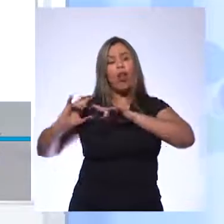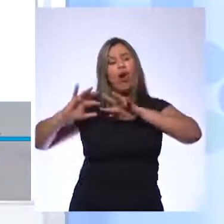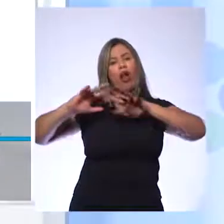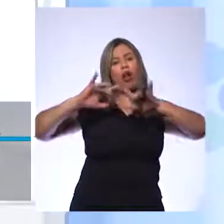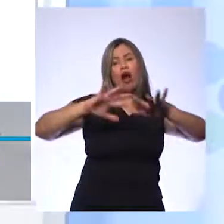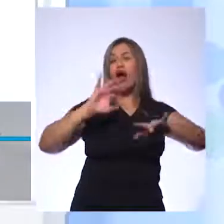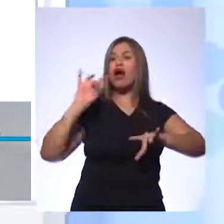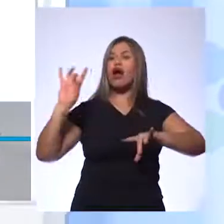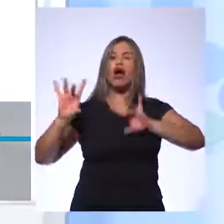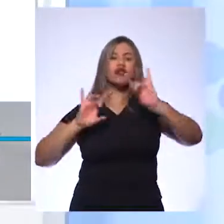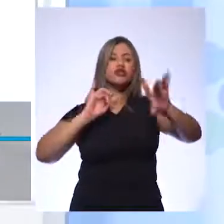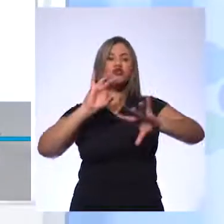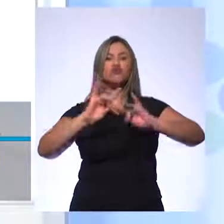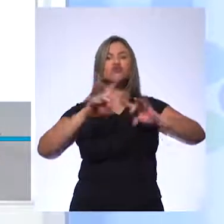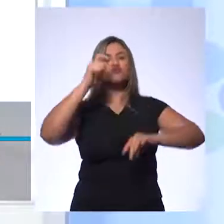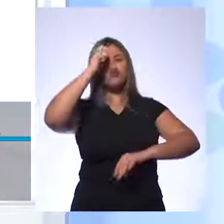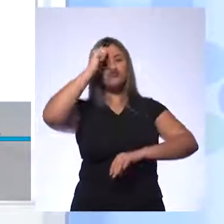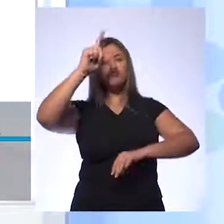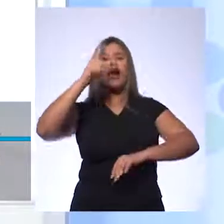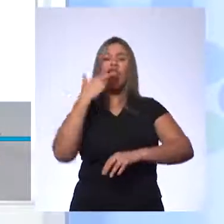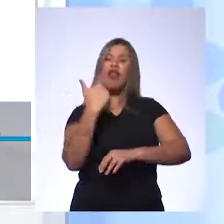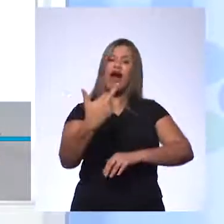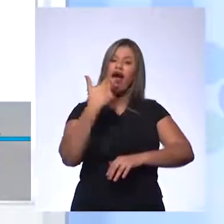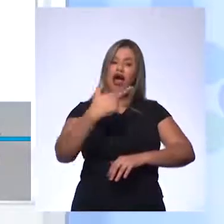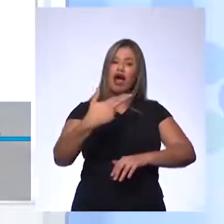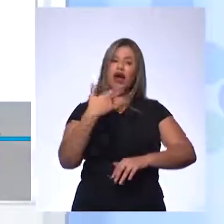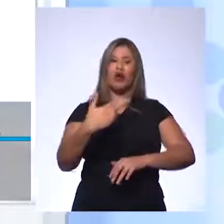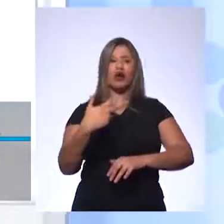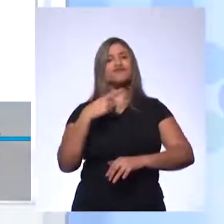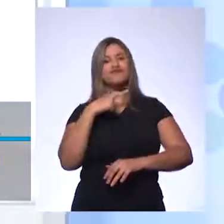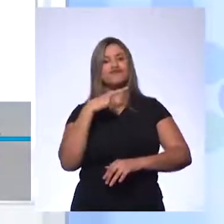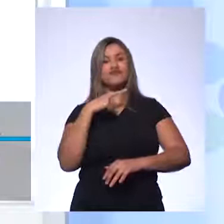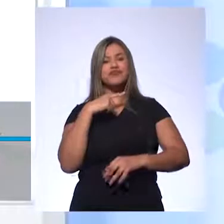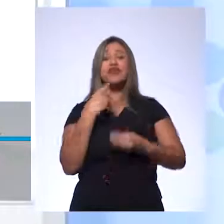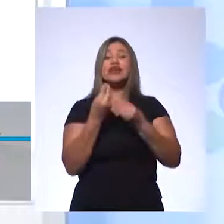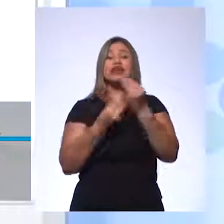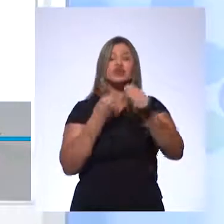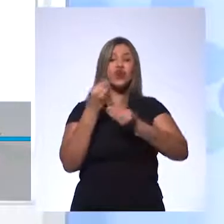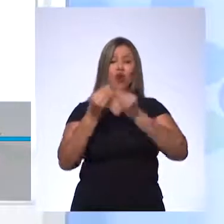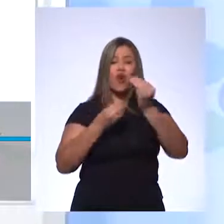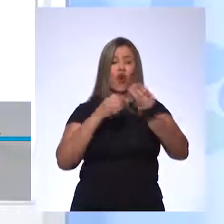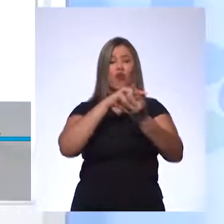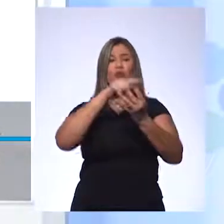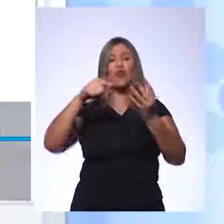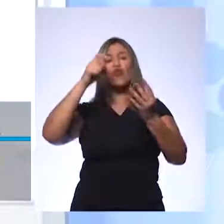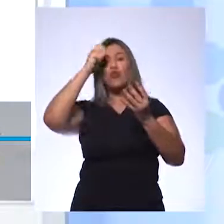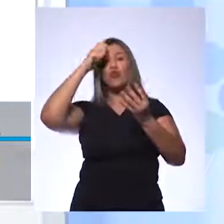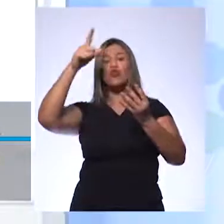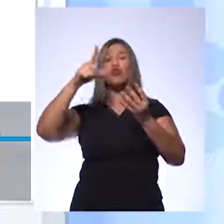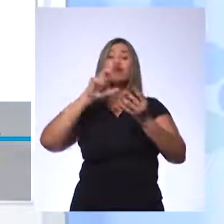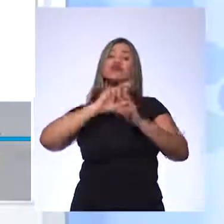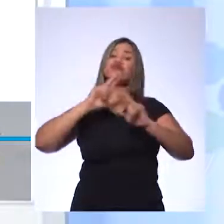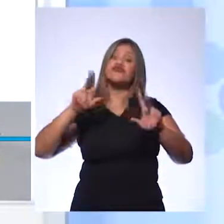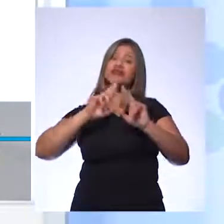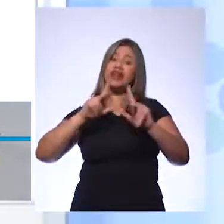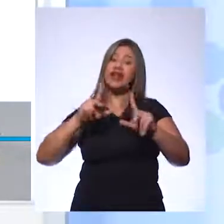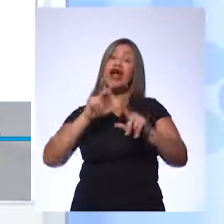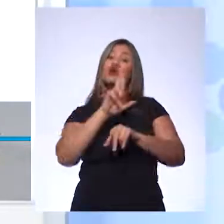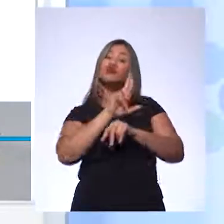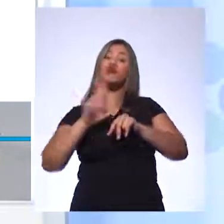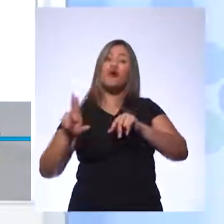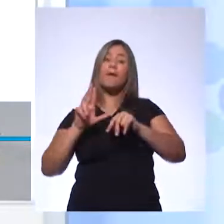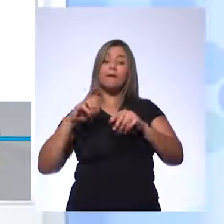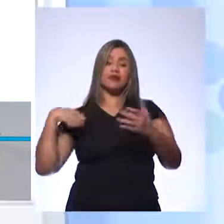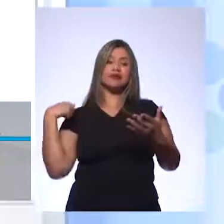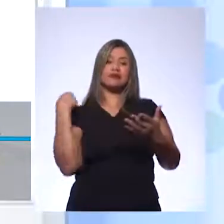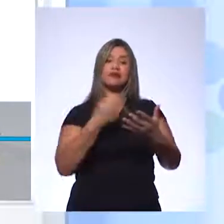sua forma né com as suas tradições eram chamados de uma maneira pejorativa de Bárbaros 6º ano quando eu